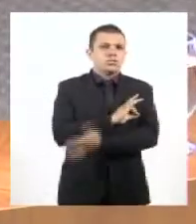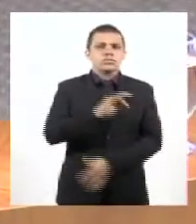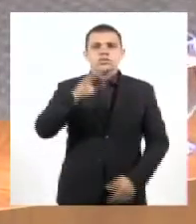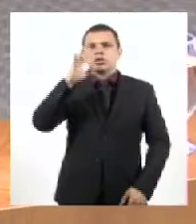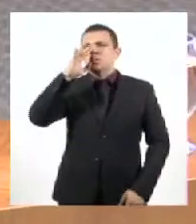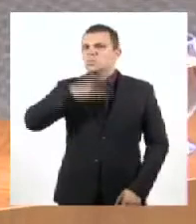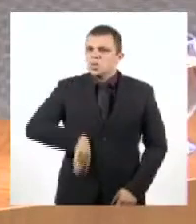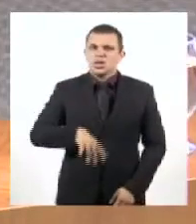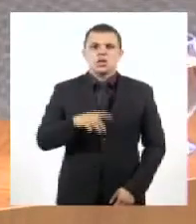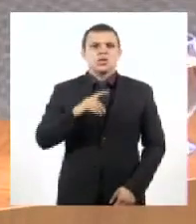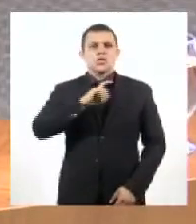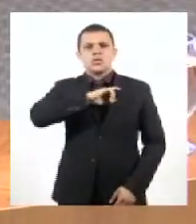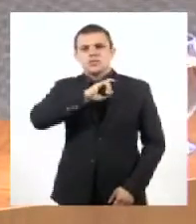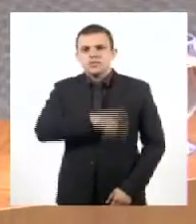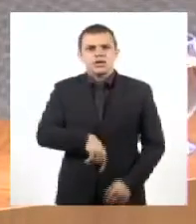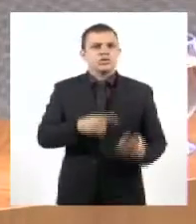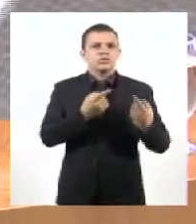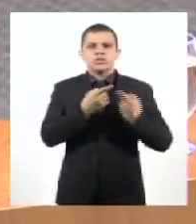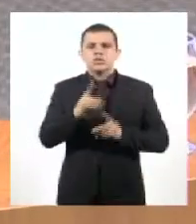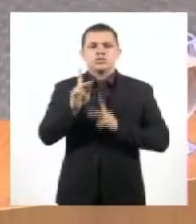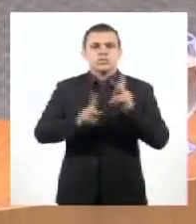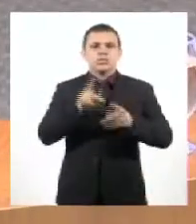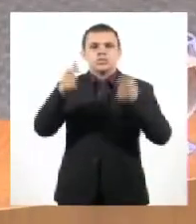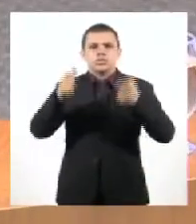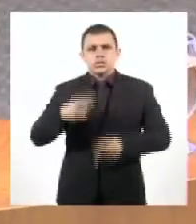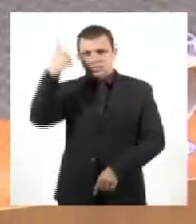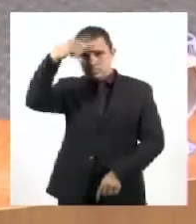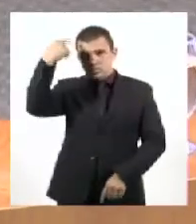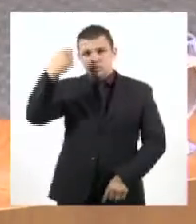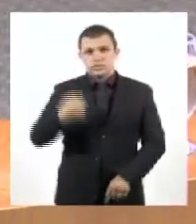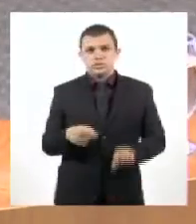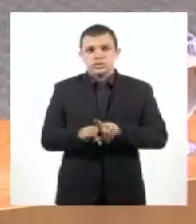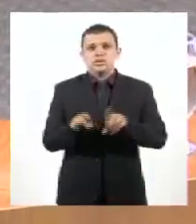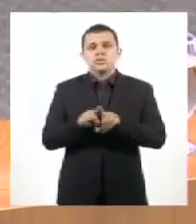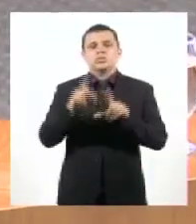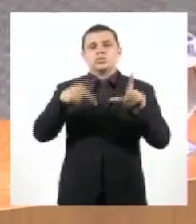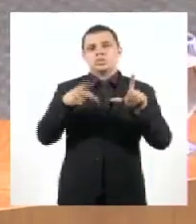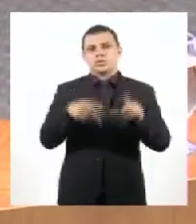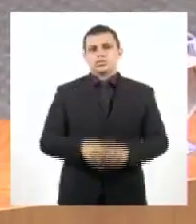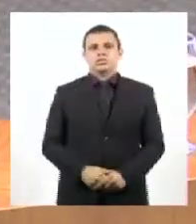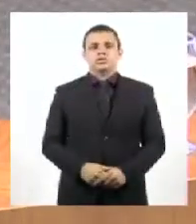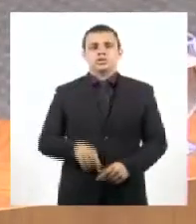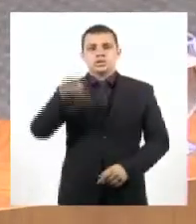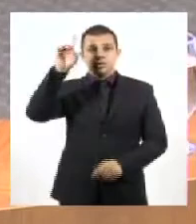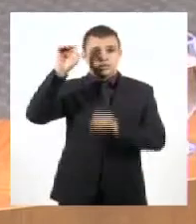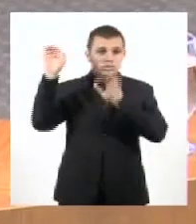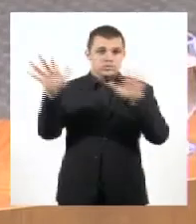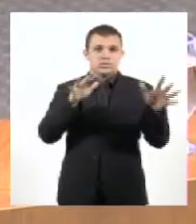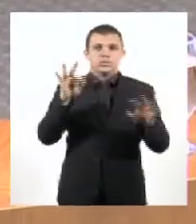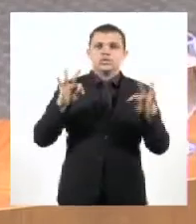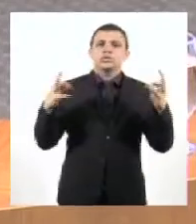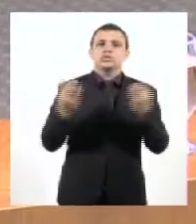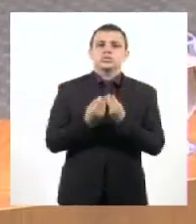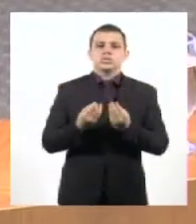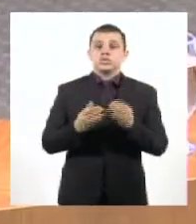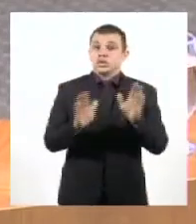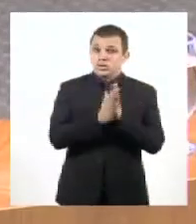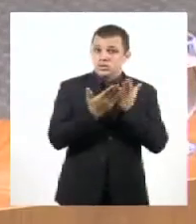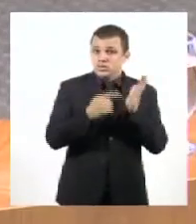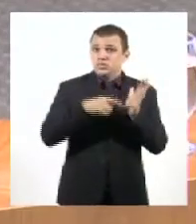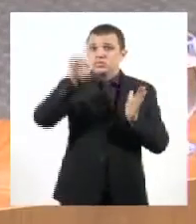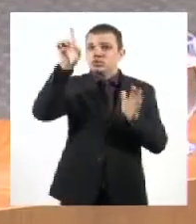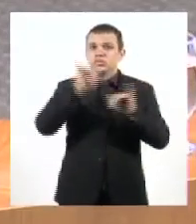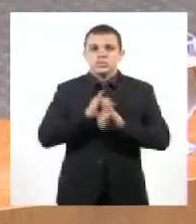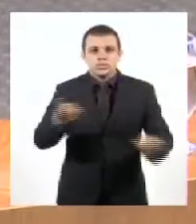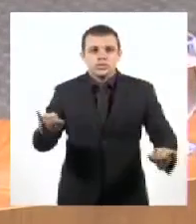prejudicando a população de Passo do Miar e de Ribamar. Que Deus abençoe a todos e a palavra do Senhor nos diz: bem-aventurados